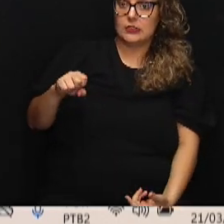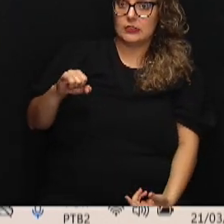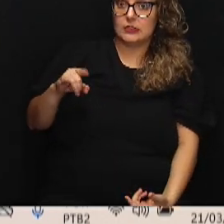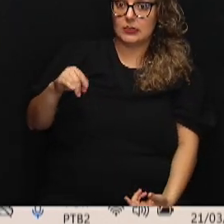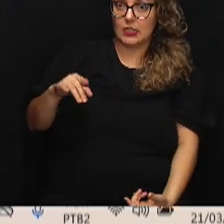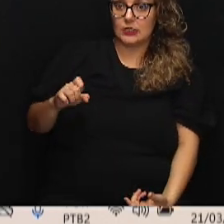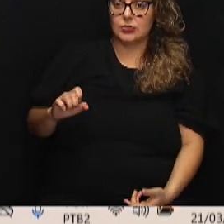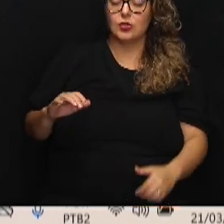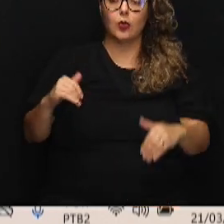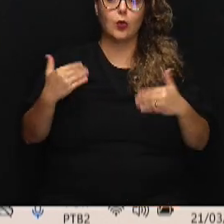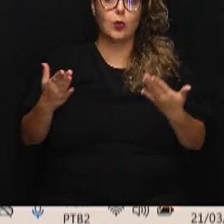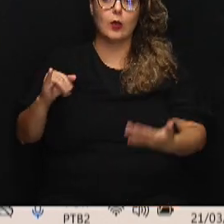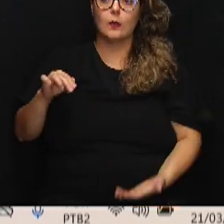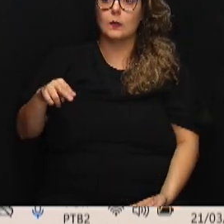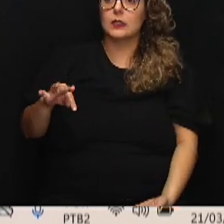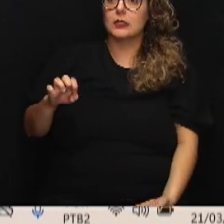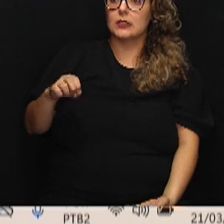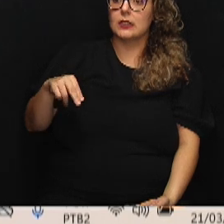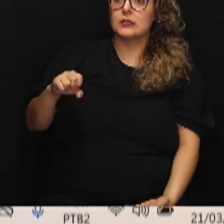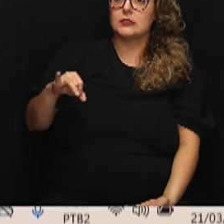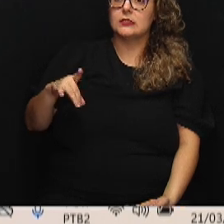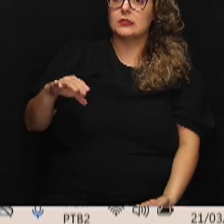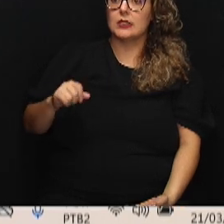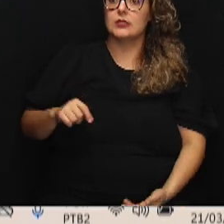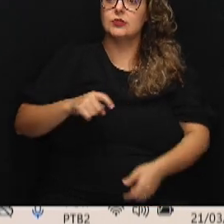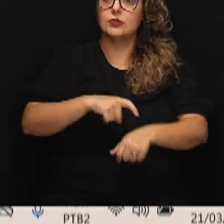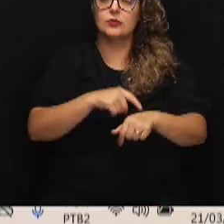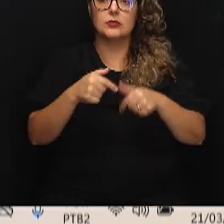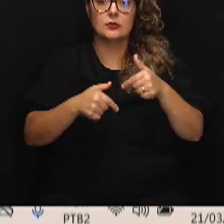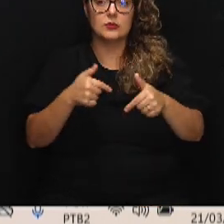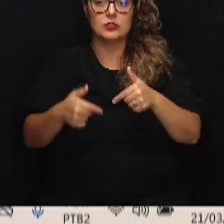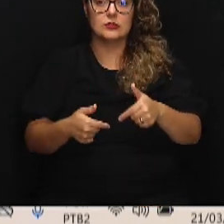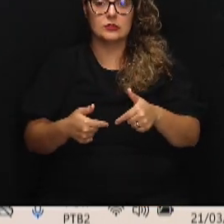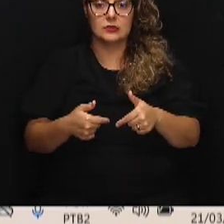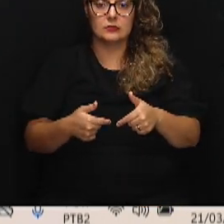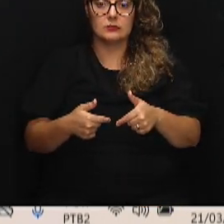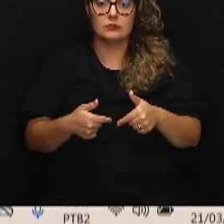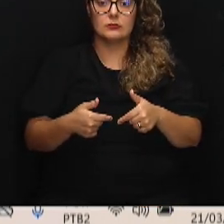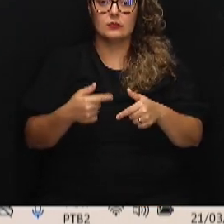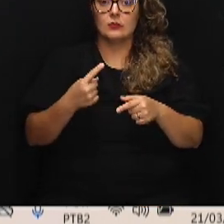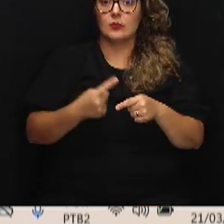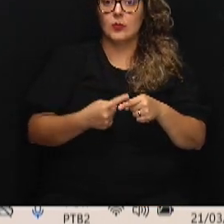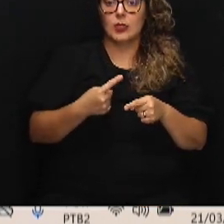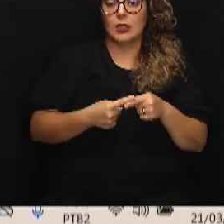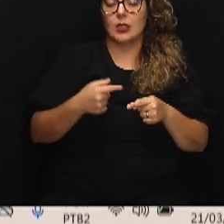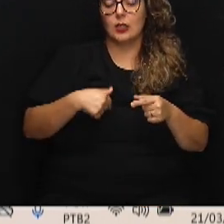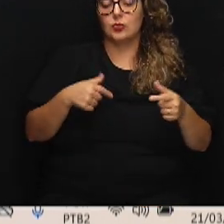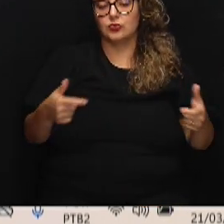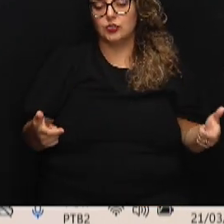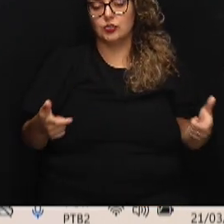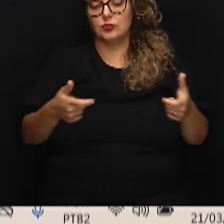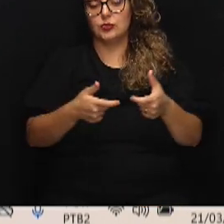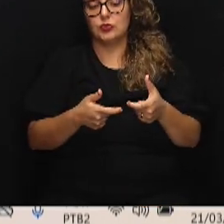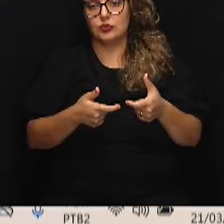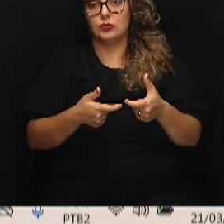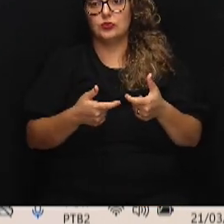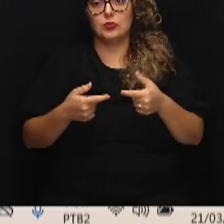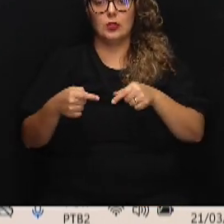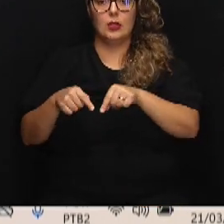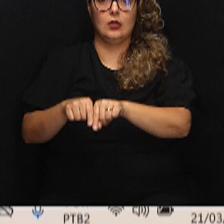é a intensidade desse tempo de trabalho, não é? Porque não adianta eu reduzir em paralelo